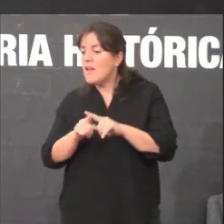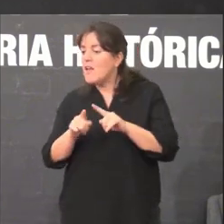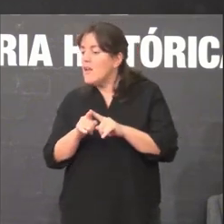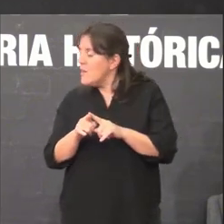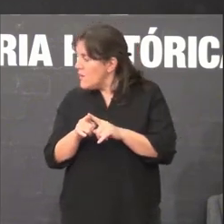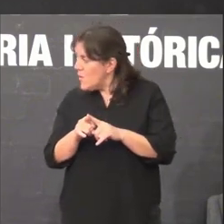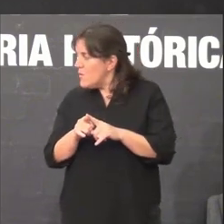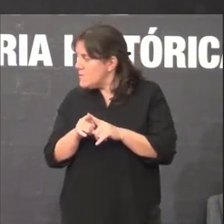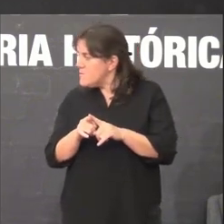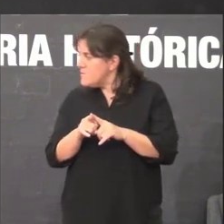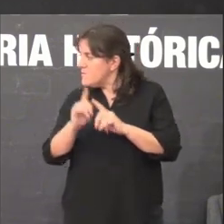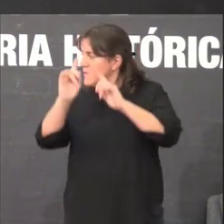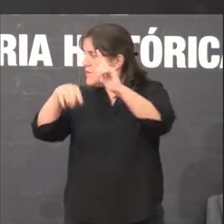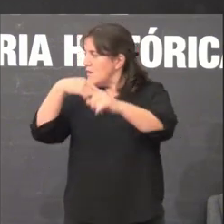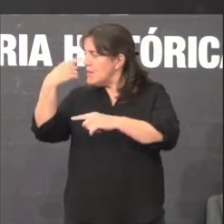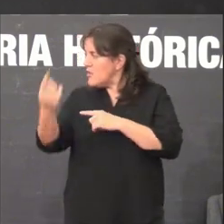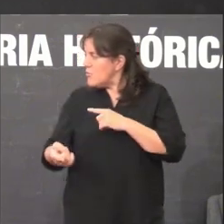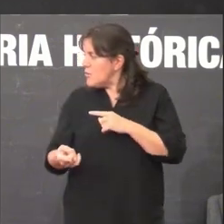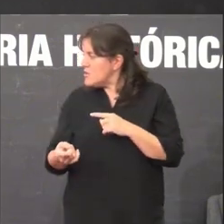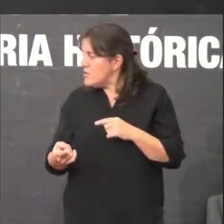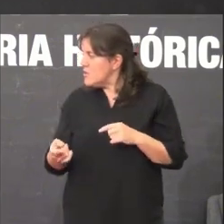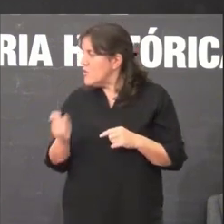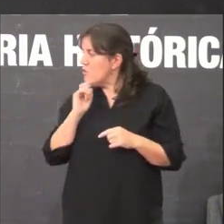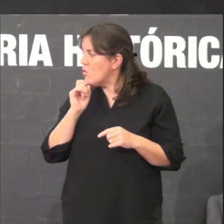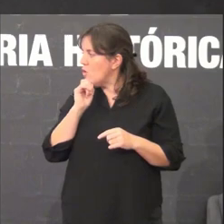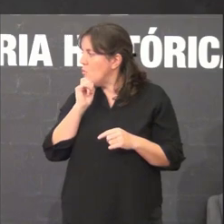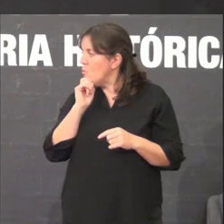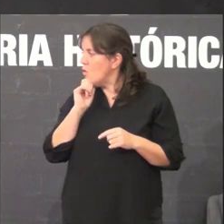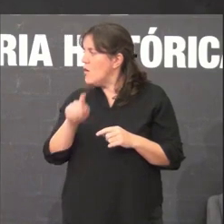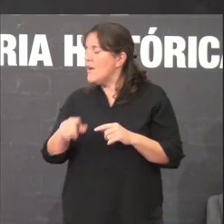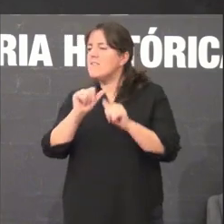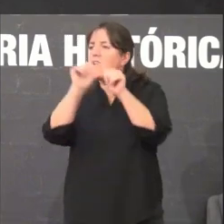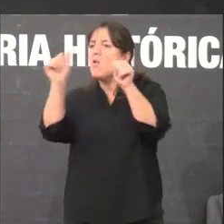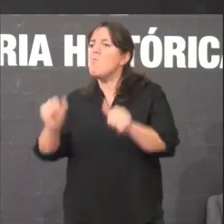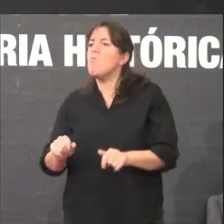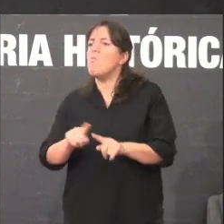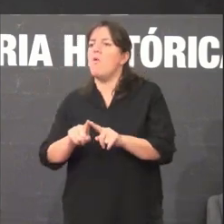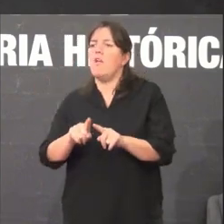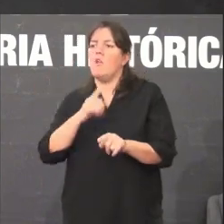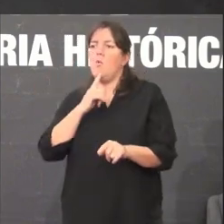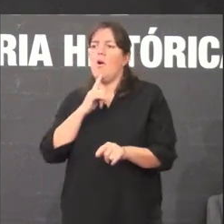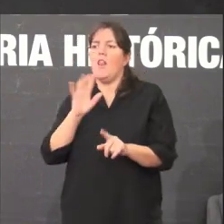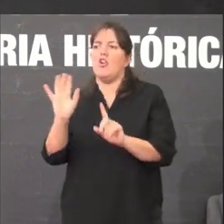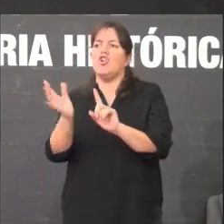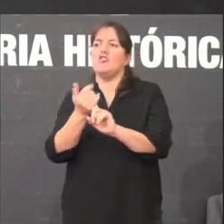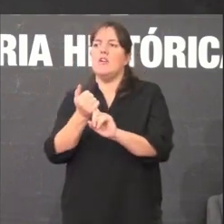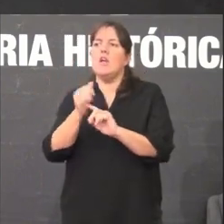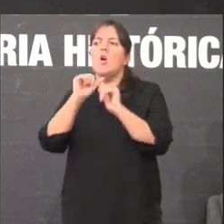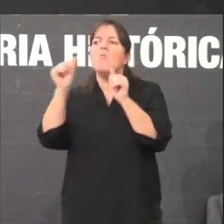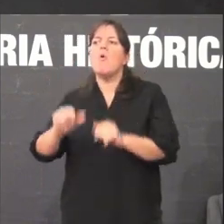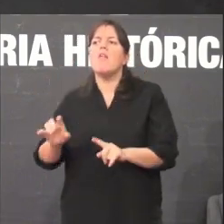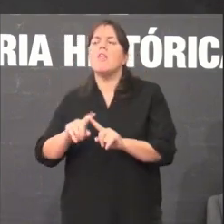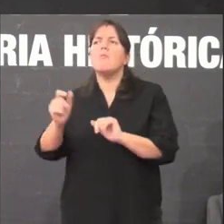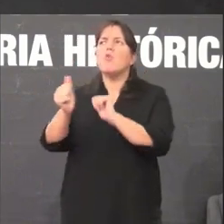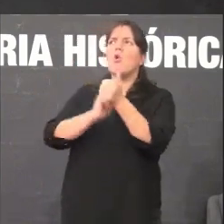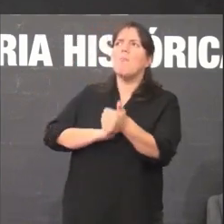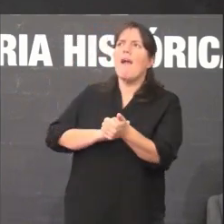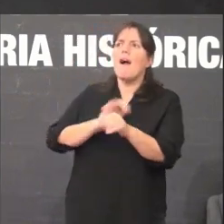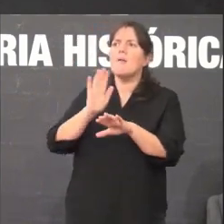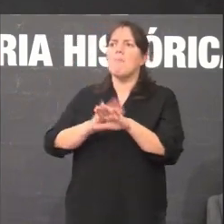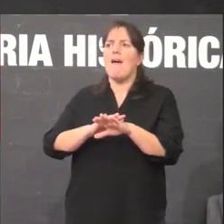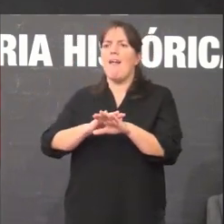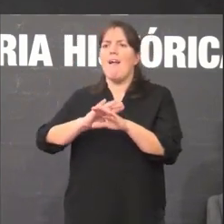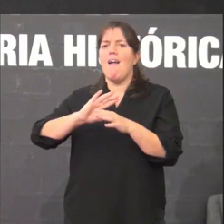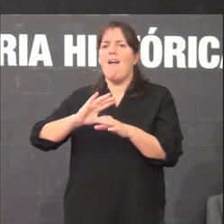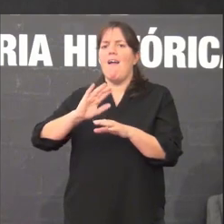ser a posteriori considerada como o modelo que se deve adotar, o modelo que deveria ter sido